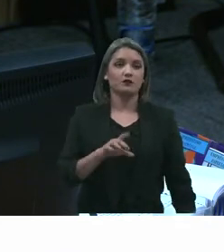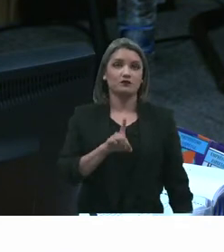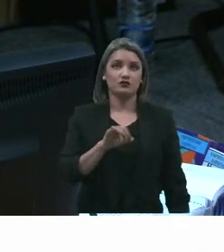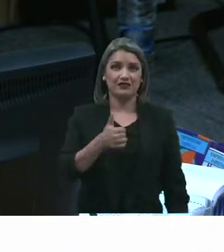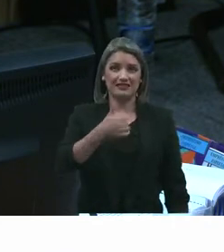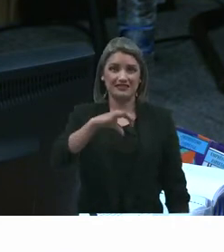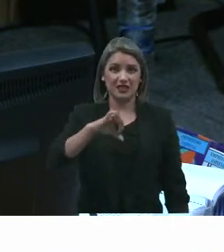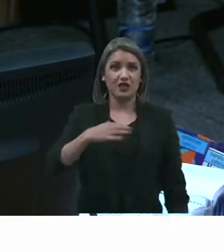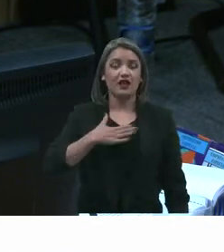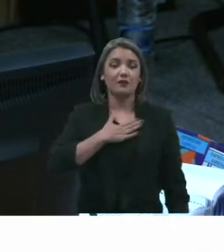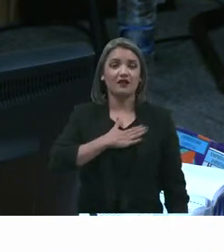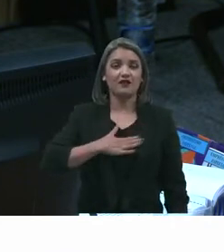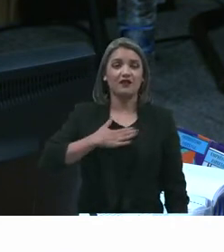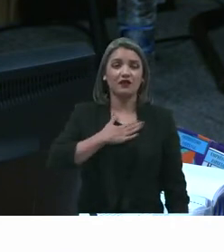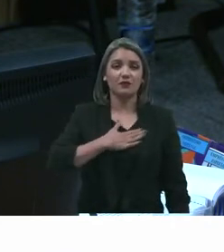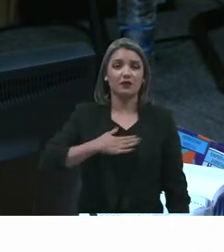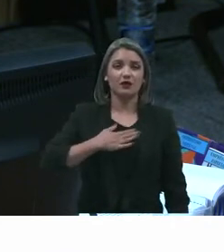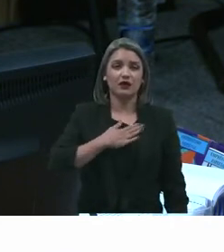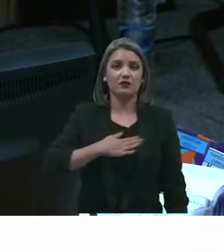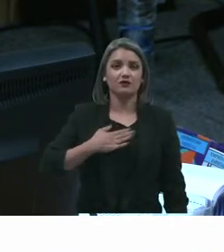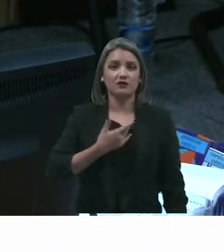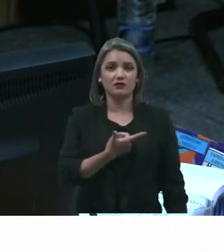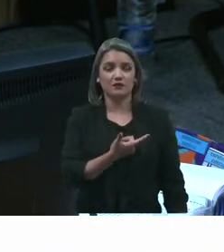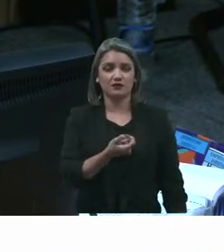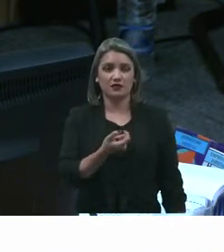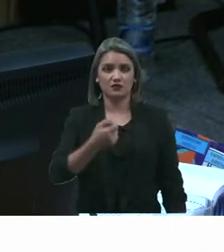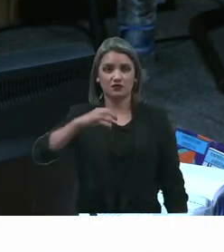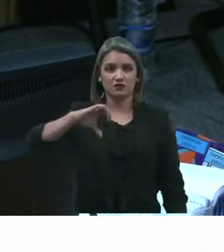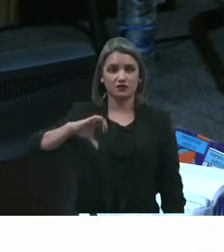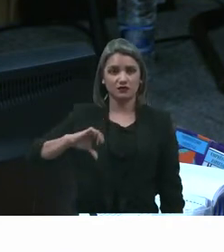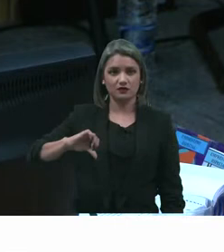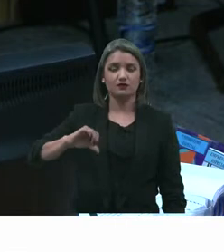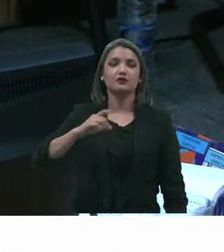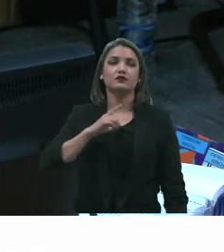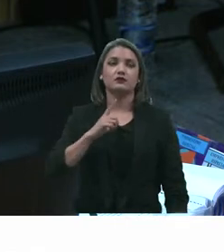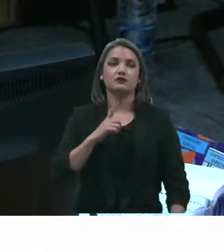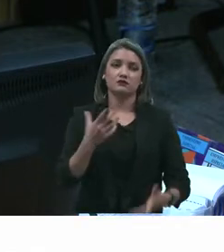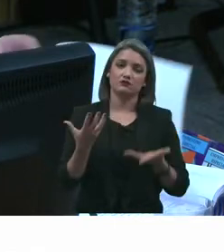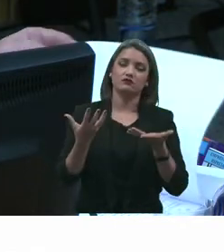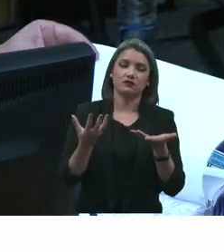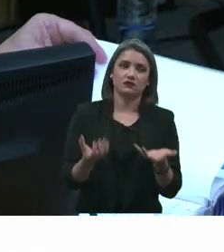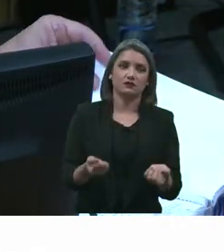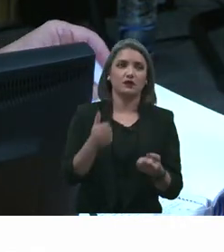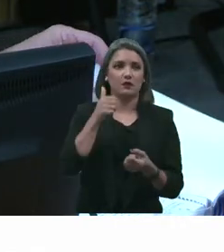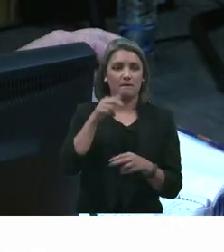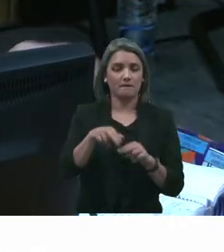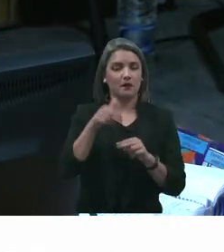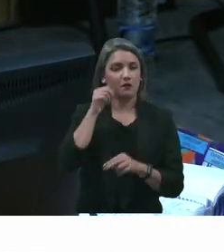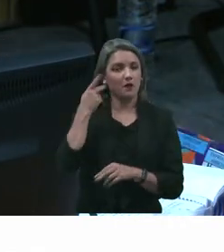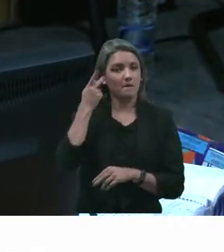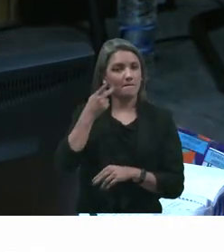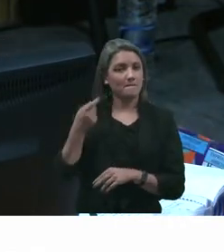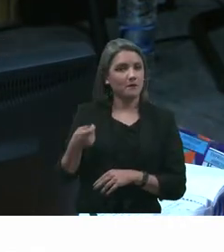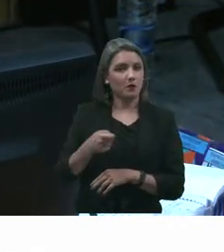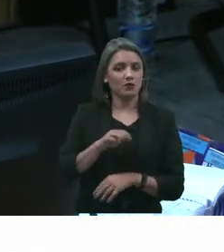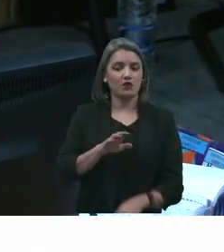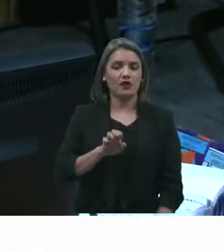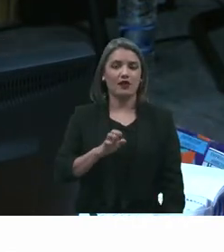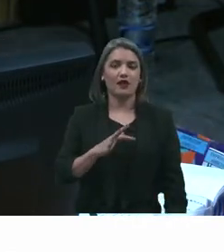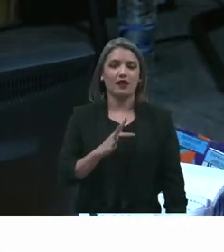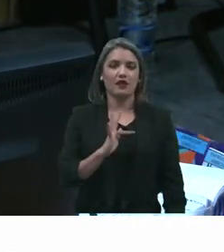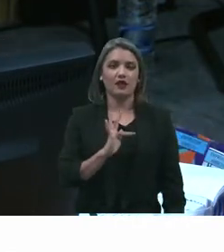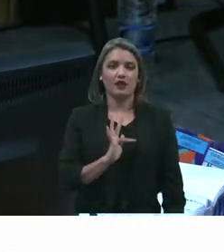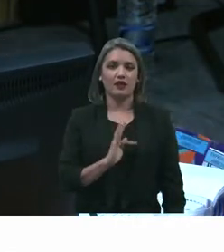2009 e a intimação pessoal do Ministério Público, recebida pela promotora Efigênia Coelho da